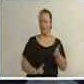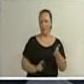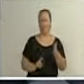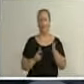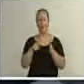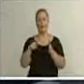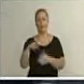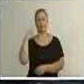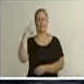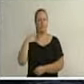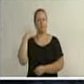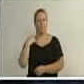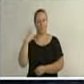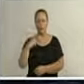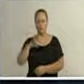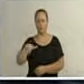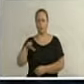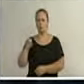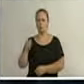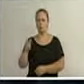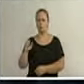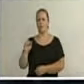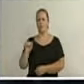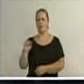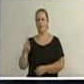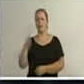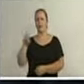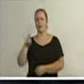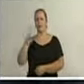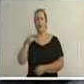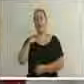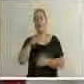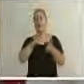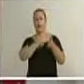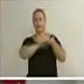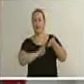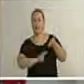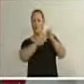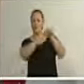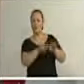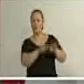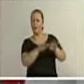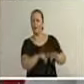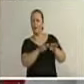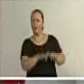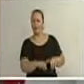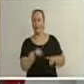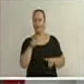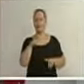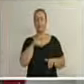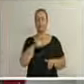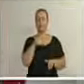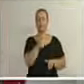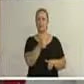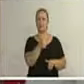deputado Jovair Amarantes, que foi relator da comissão do impeachment na Câmara, com as suas 140 e tantas folhas,